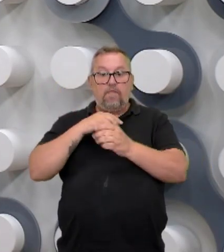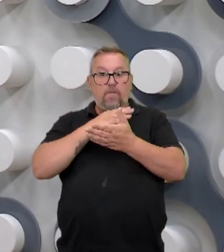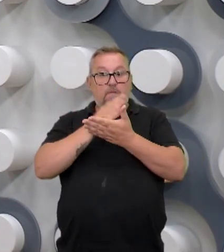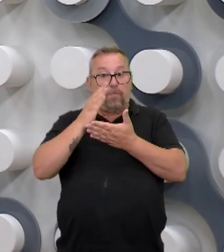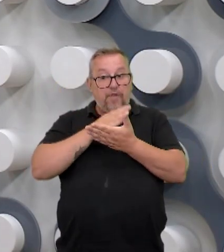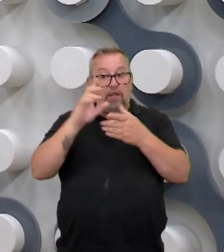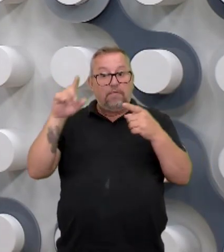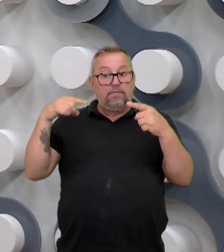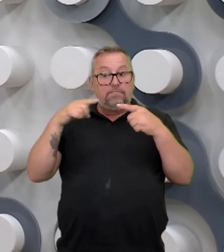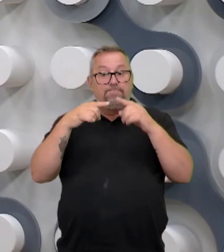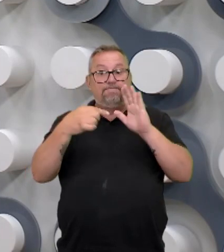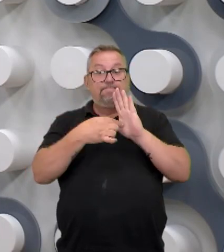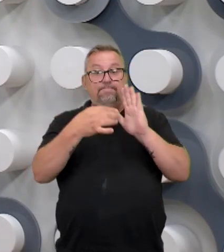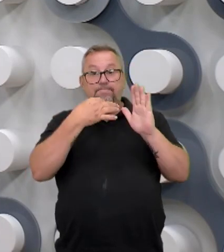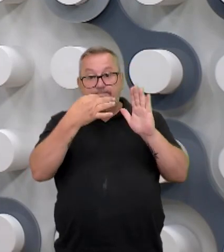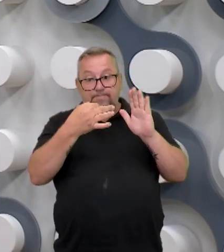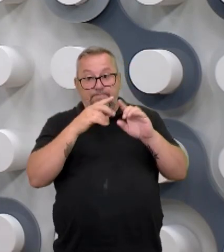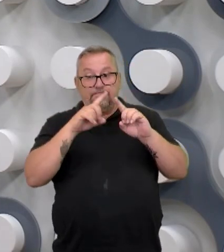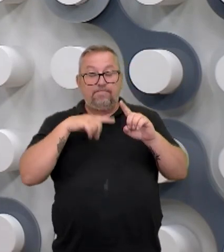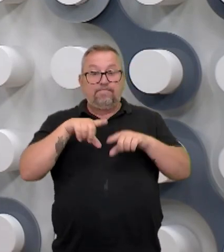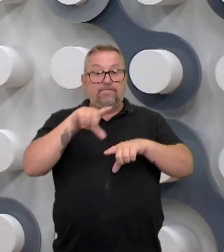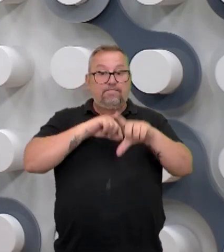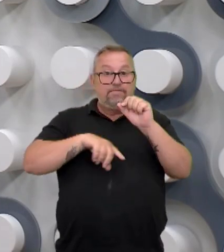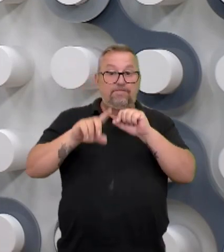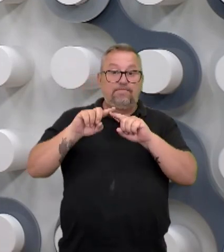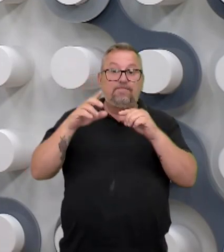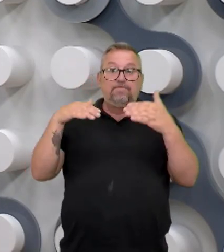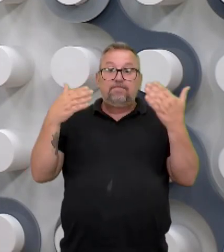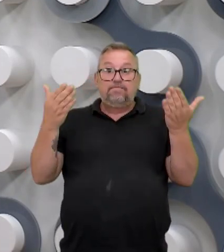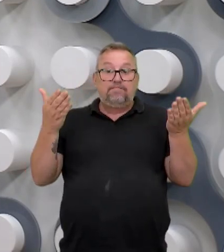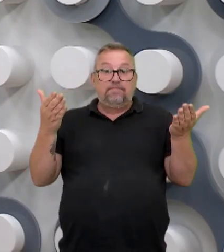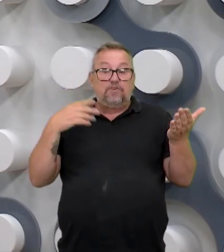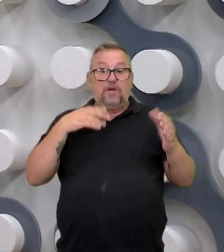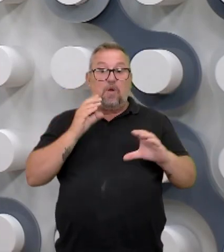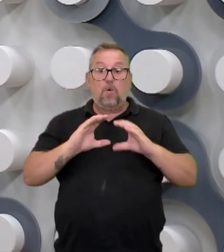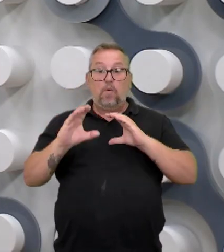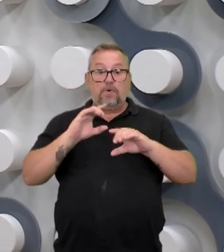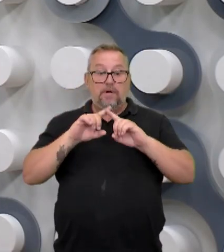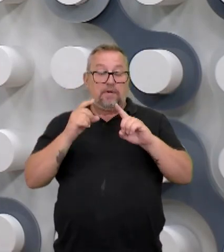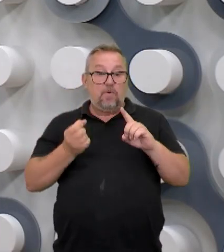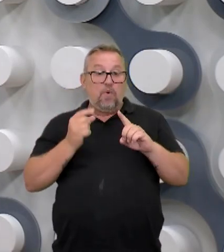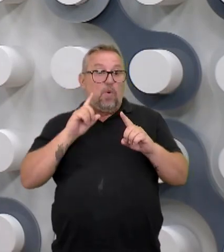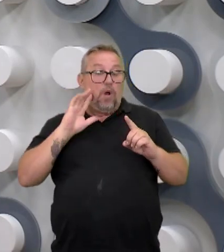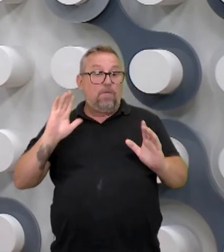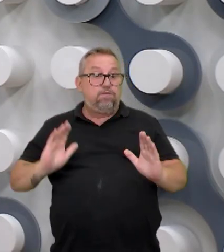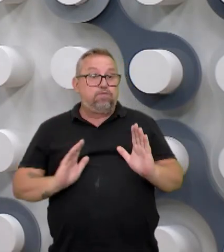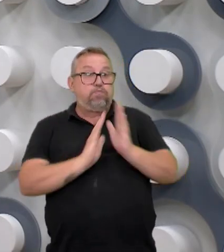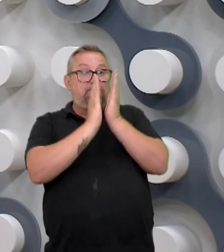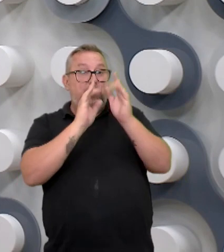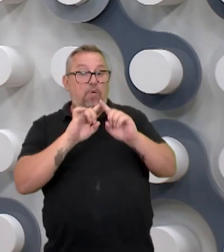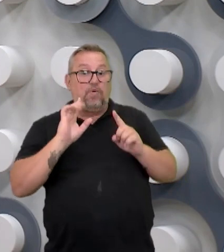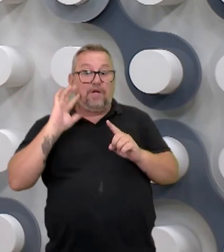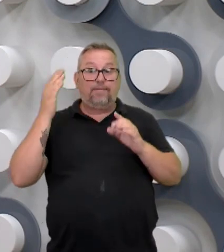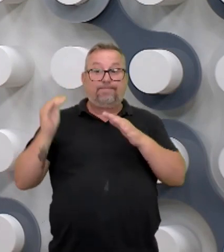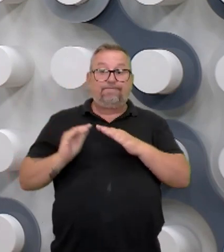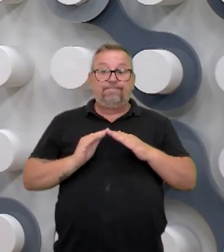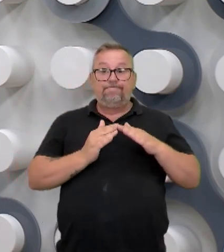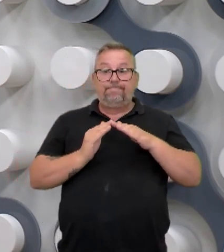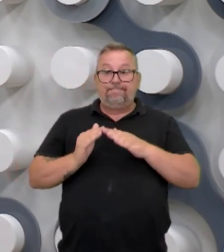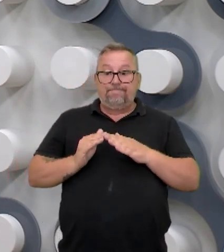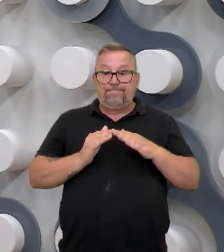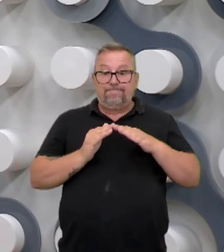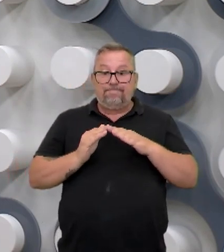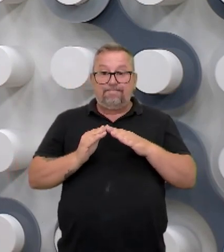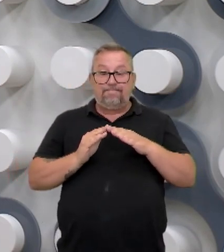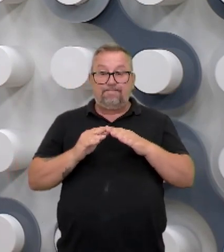ponto de vista. Se é uma mídia alternativa, falar de um jeito. Se é a mídia comunitária, quais são os impactos na comunidade, na favela, no